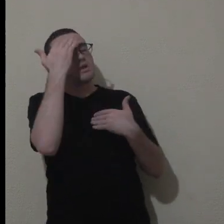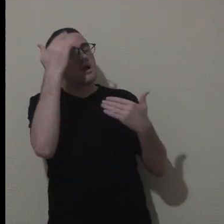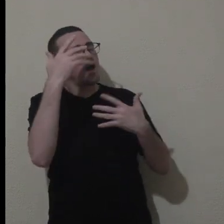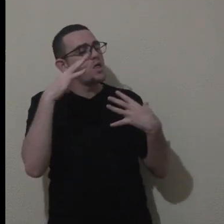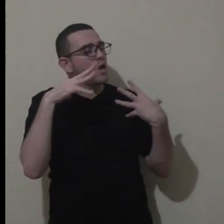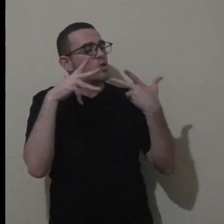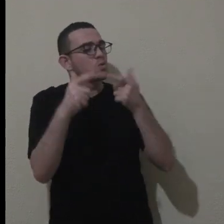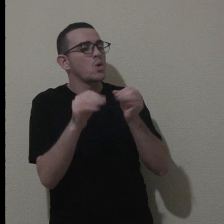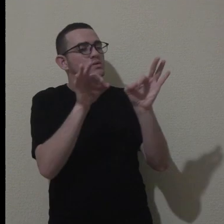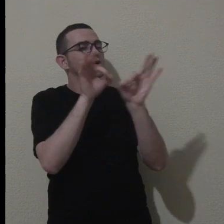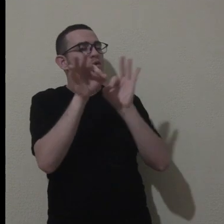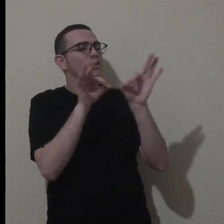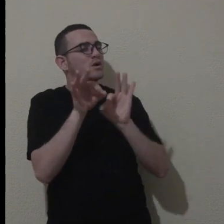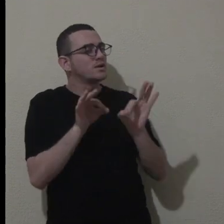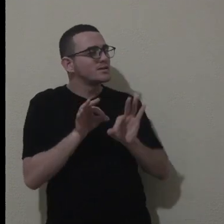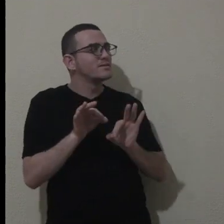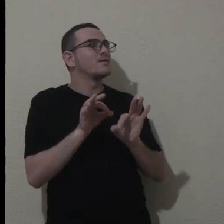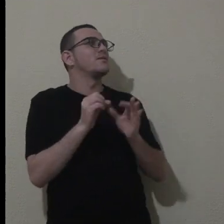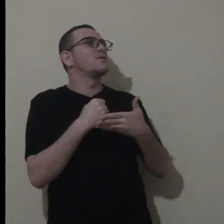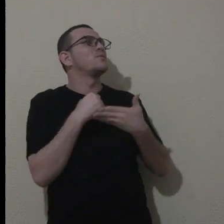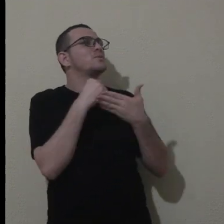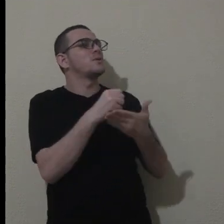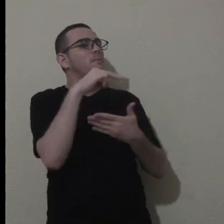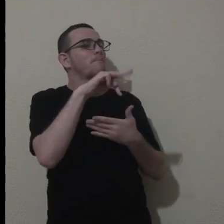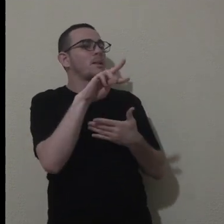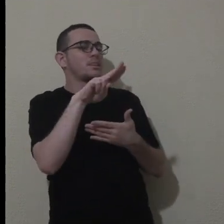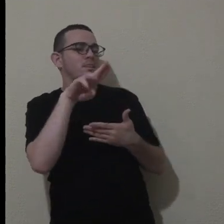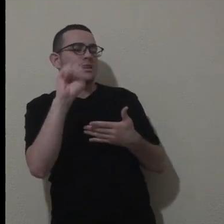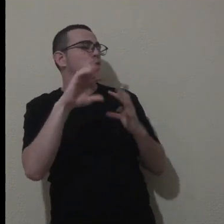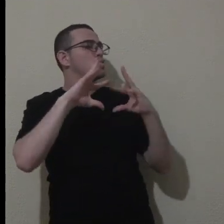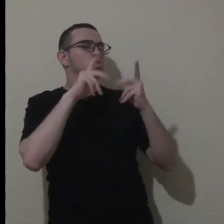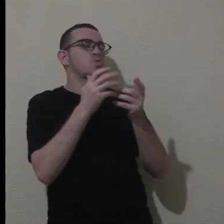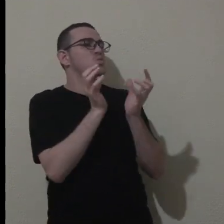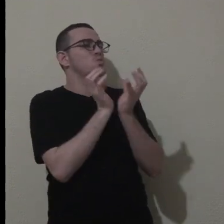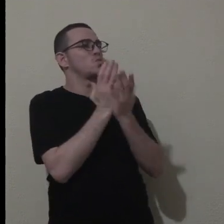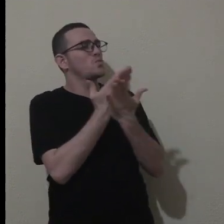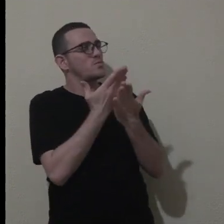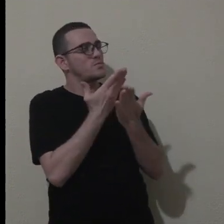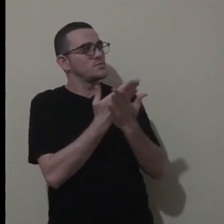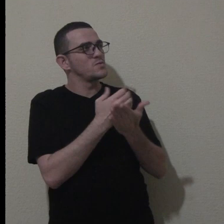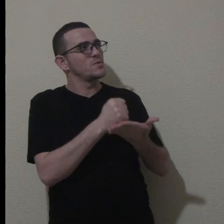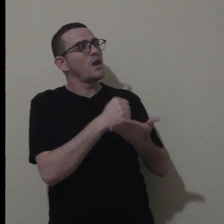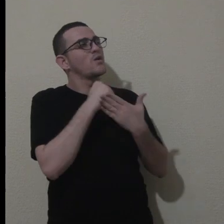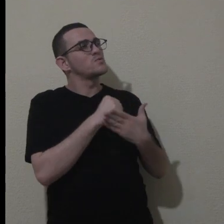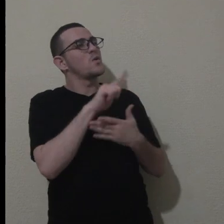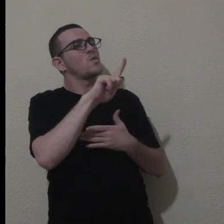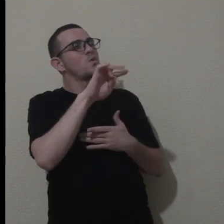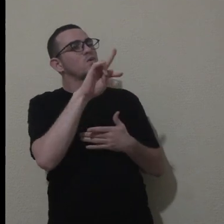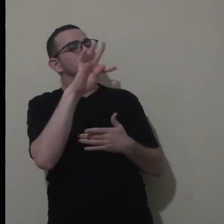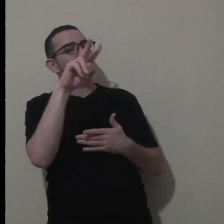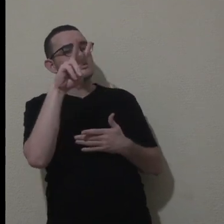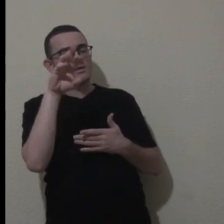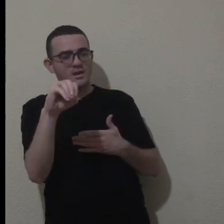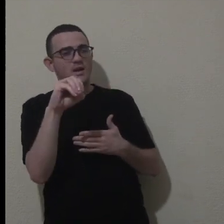todo o pessoal também que ajudou a organizar, a Niandra, o Matheus e todo o pessoal da Liga, o Gustavo